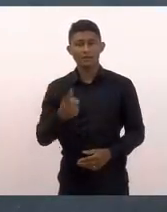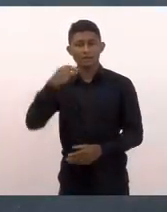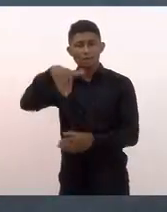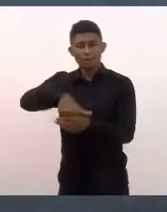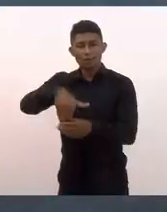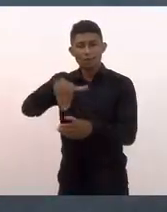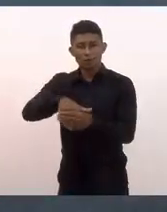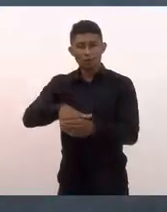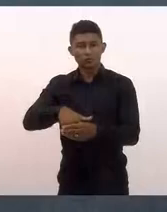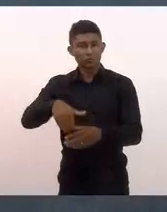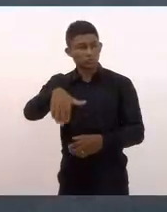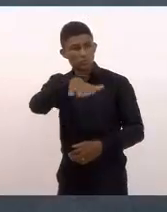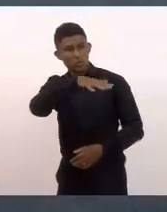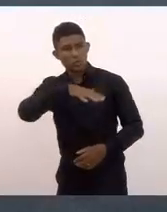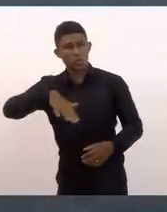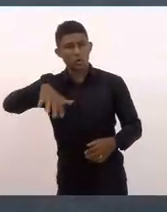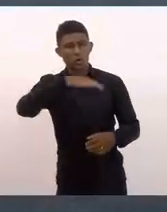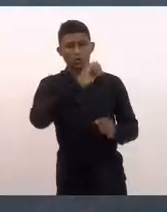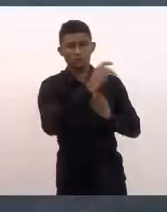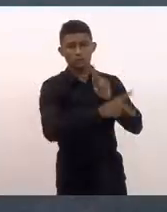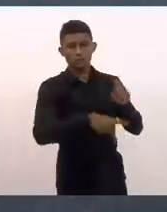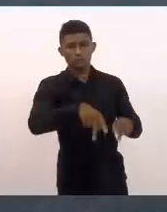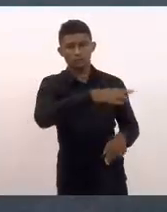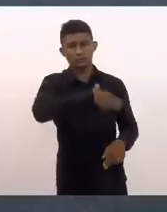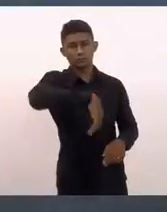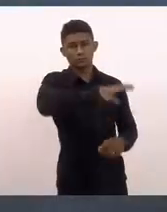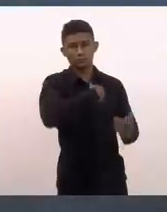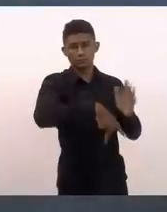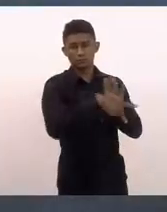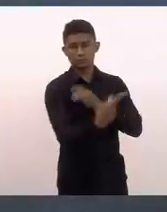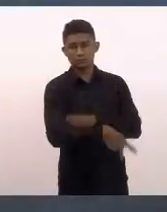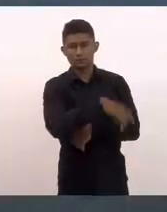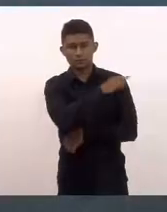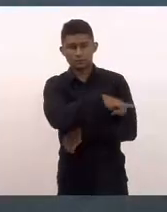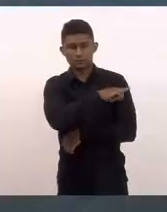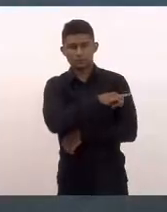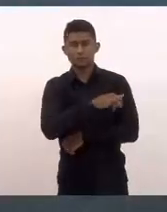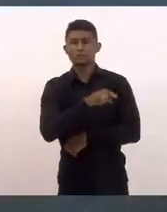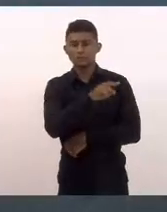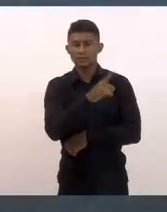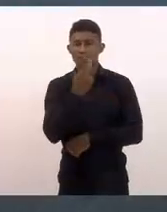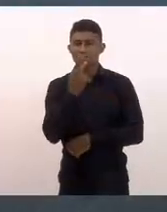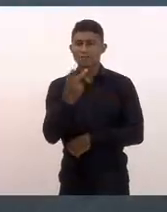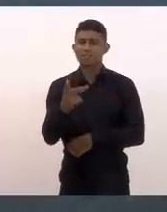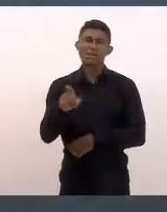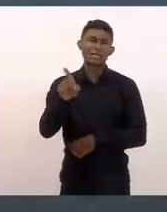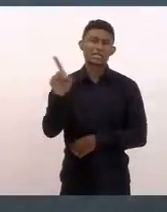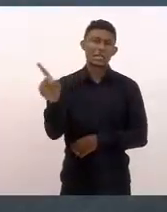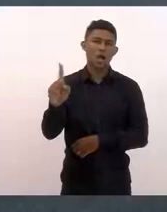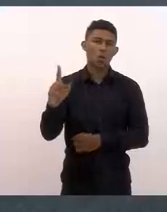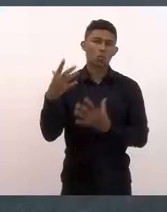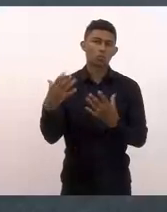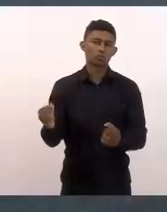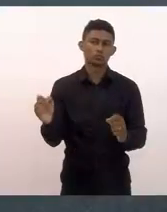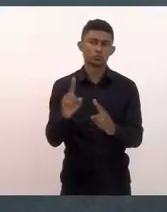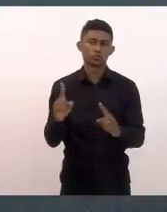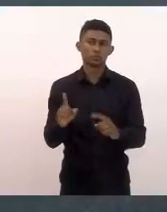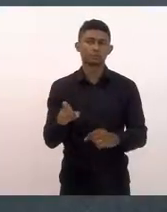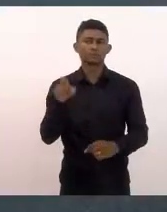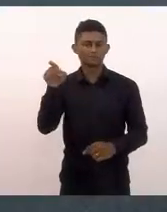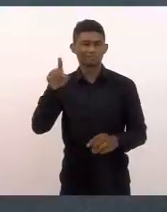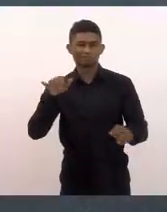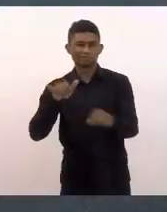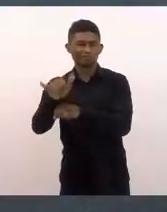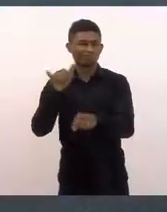dos familiares, o voto da população, que vai dizer não a esse governador enganador, principalmente da família